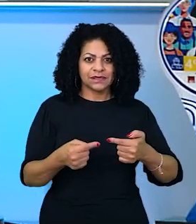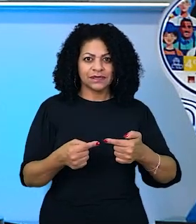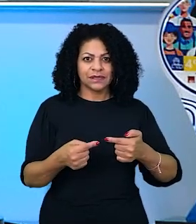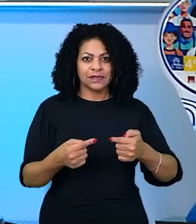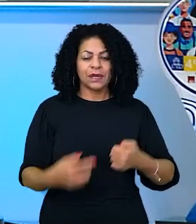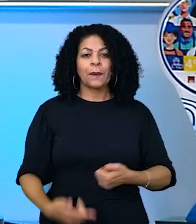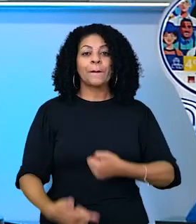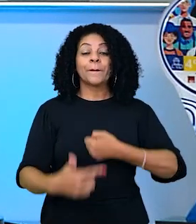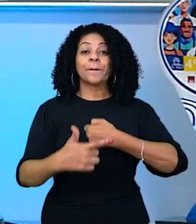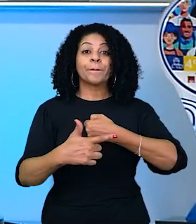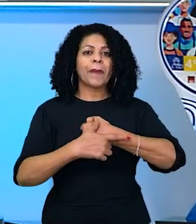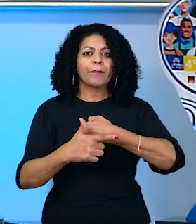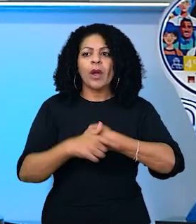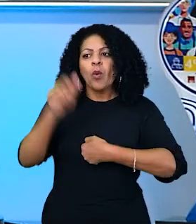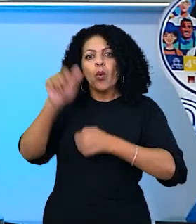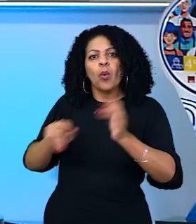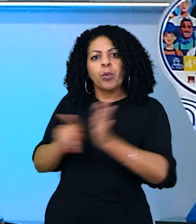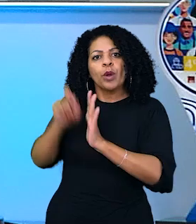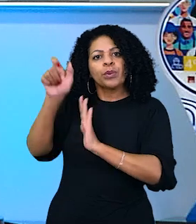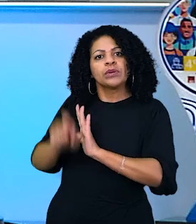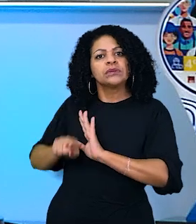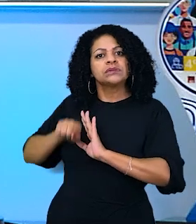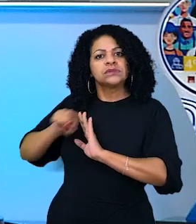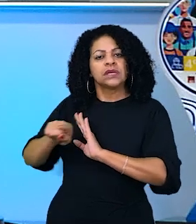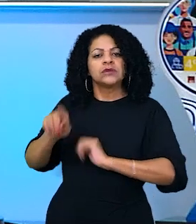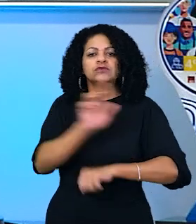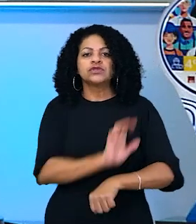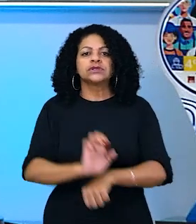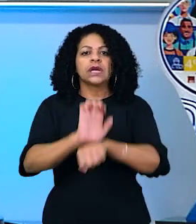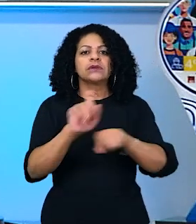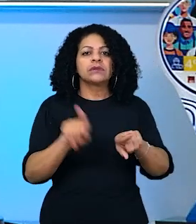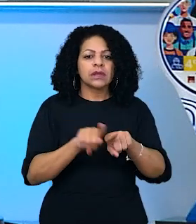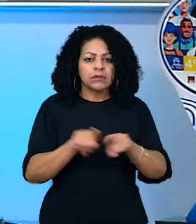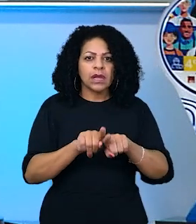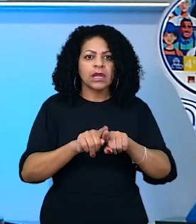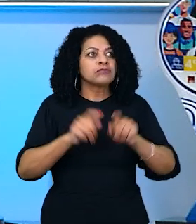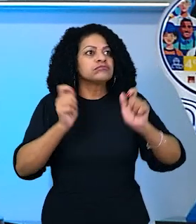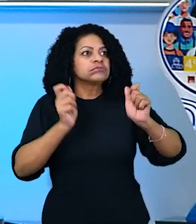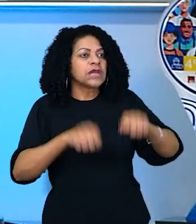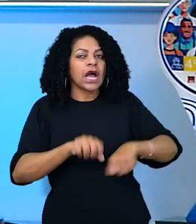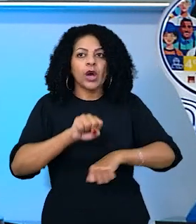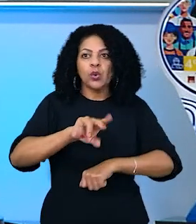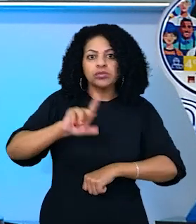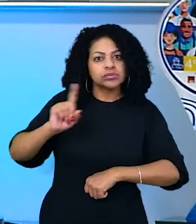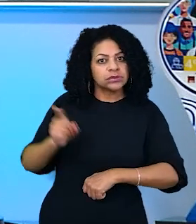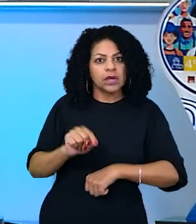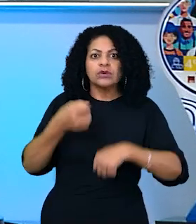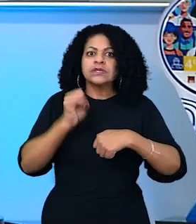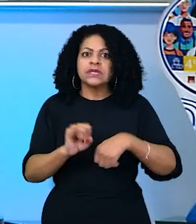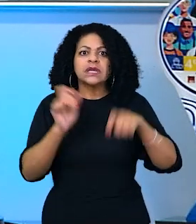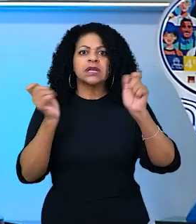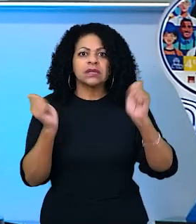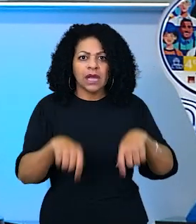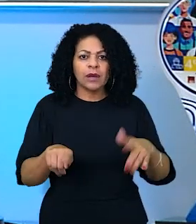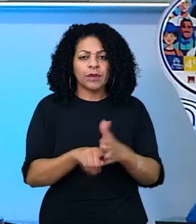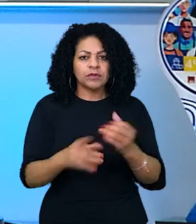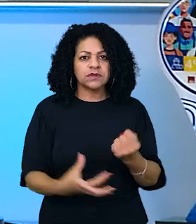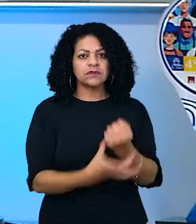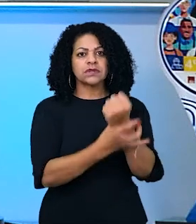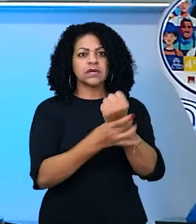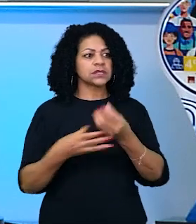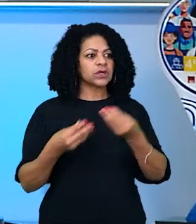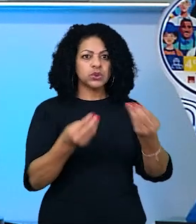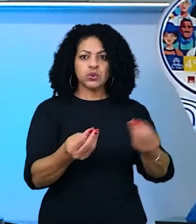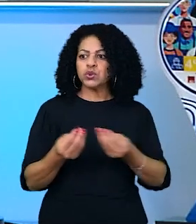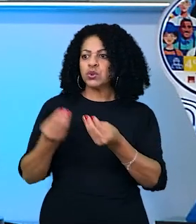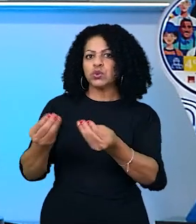papel do município ali, o papel do Estado de debater se é possível, se não é possível, se existem condições de segurança para